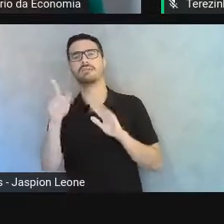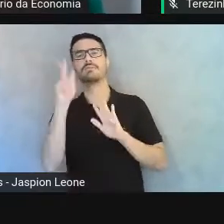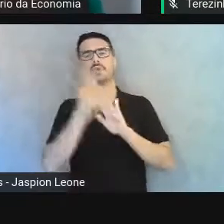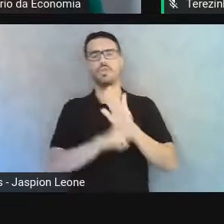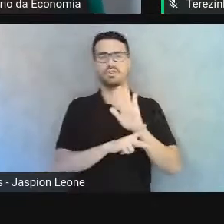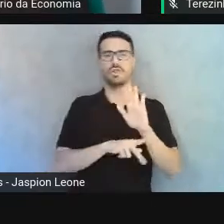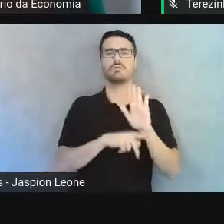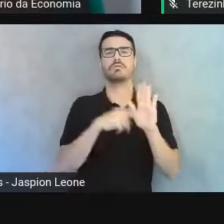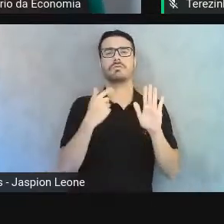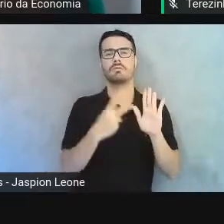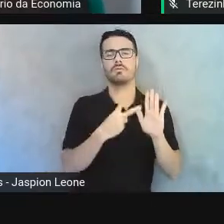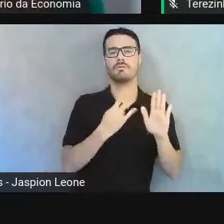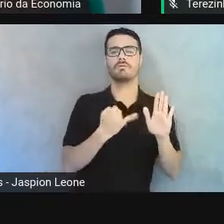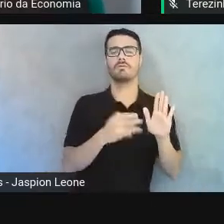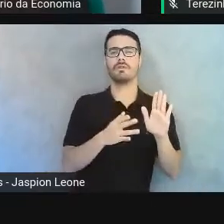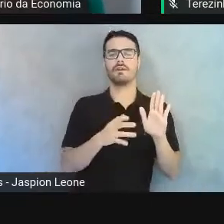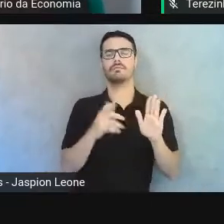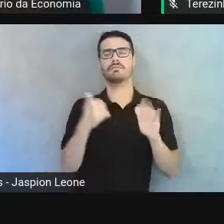esse empreendimento?